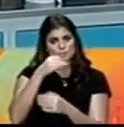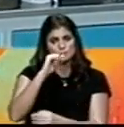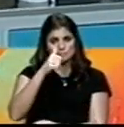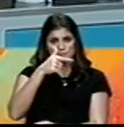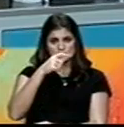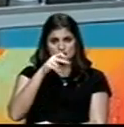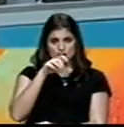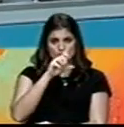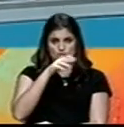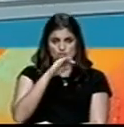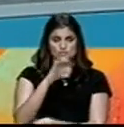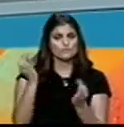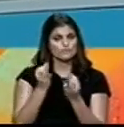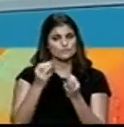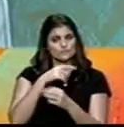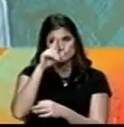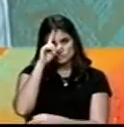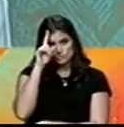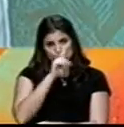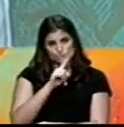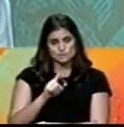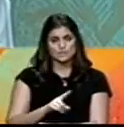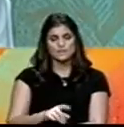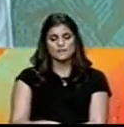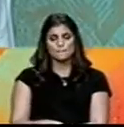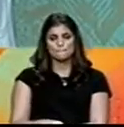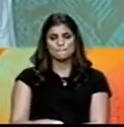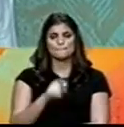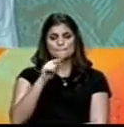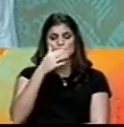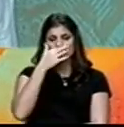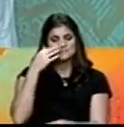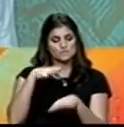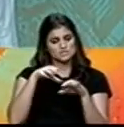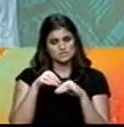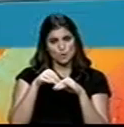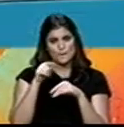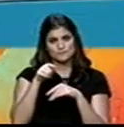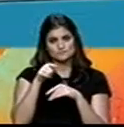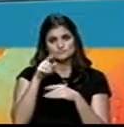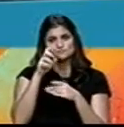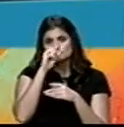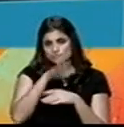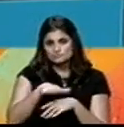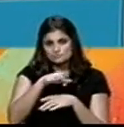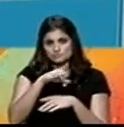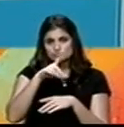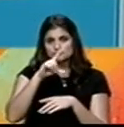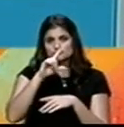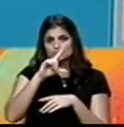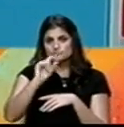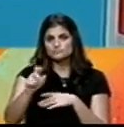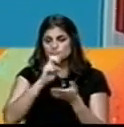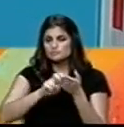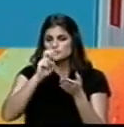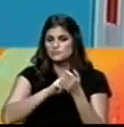Exatamente. Não sabias. Este recusou-se a atravessar um campo de favas para escapar a uma multidão raivosa.